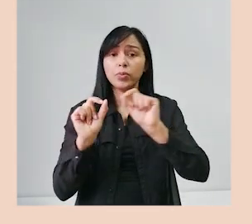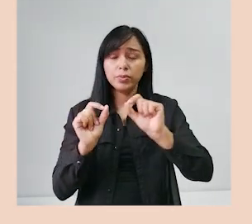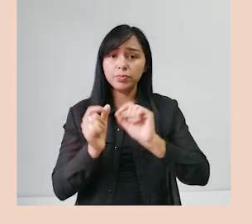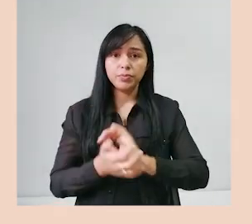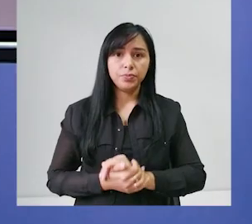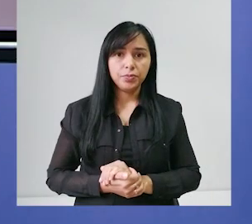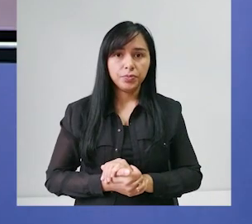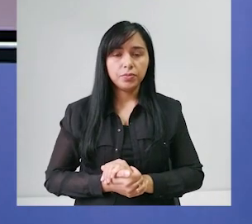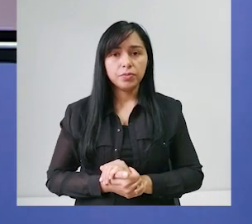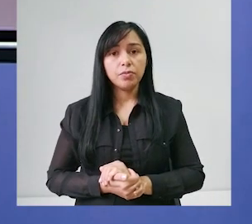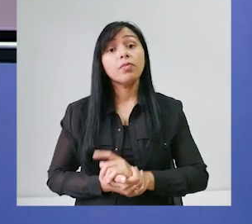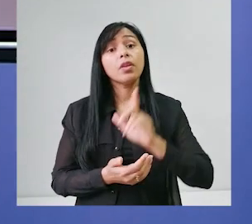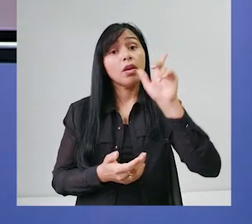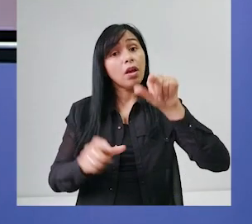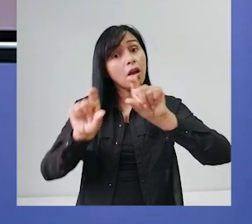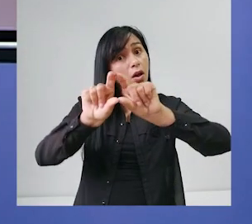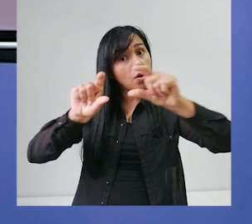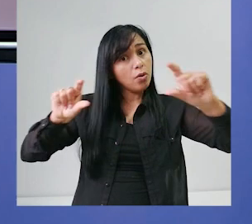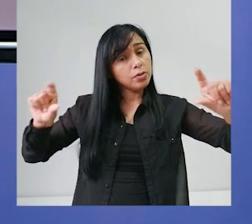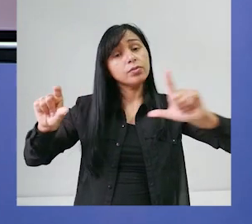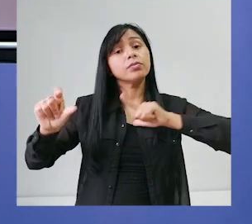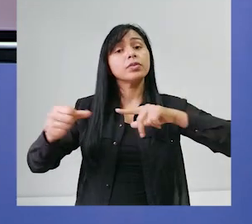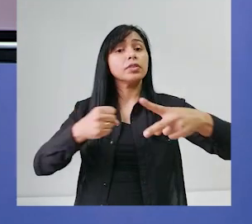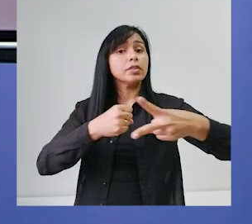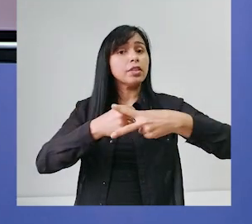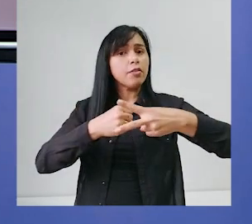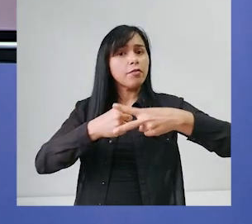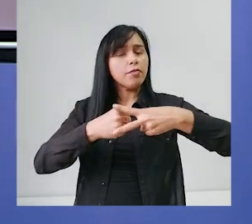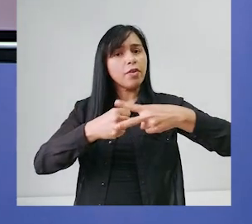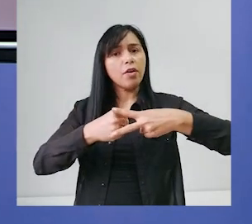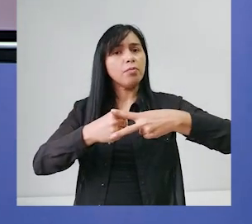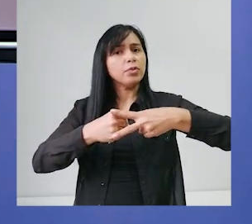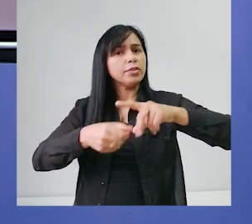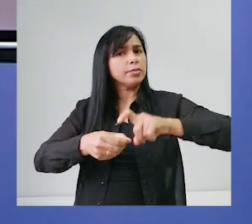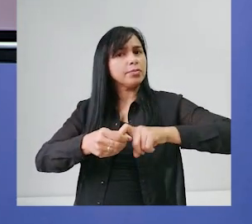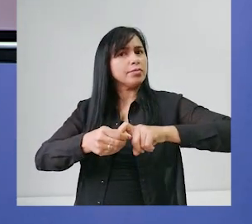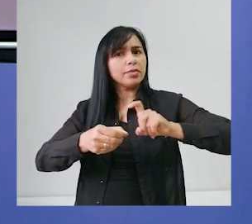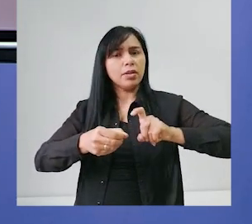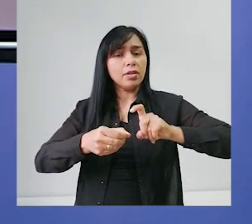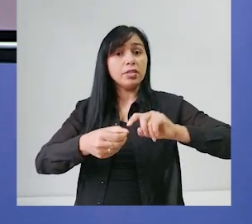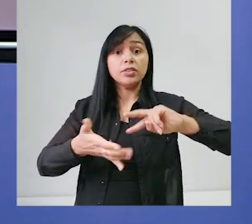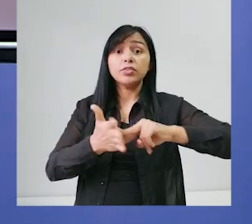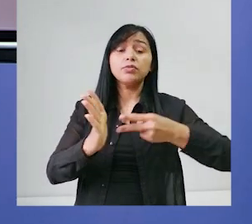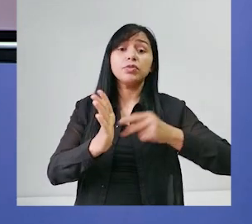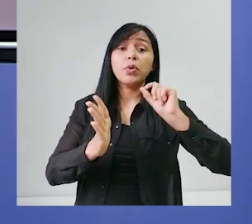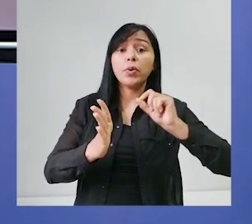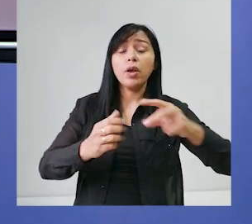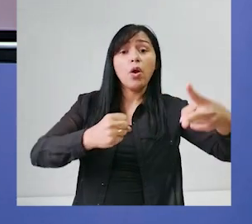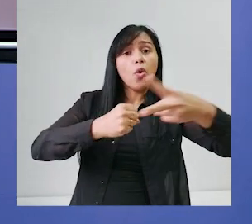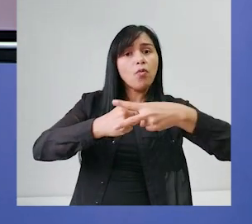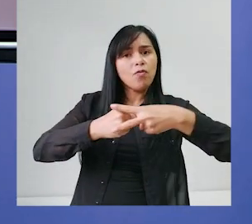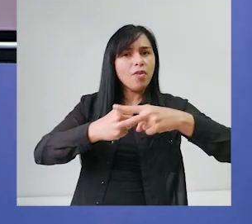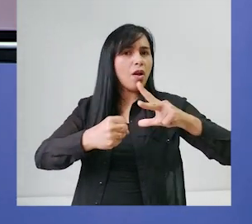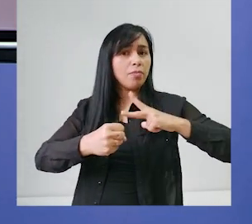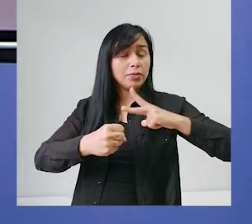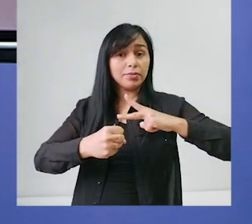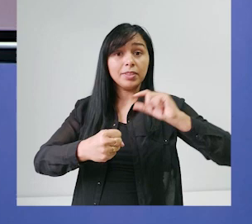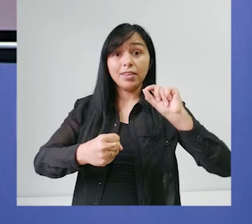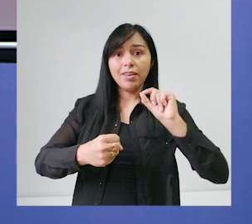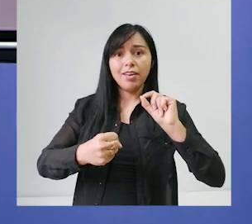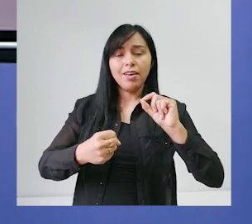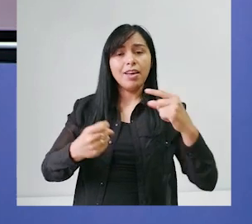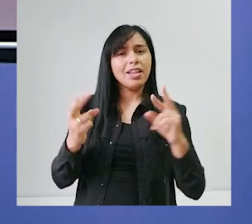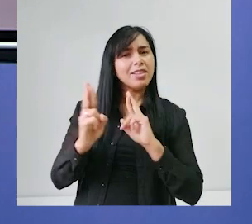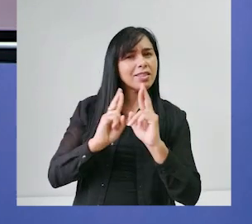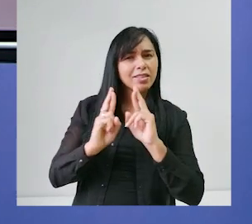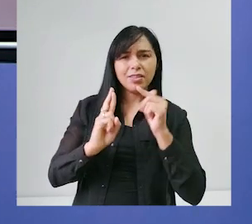sem sujeito é aquela que contém verbos impessoais O que são impessoais aqueles